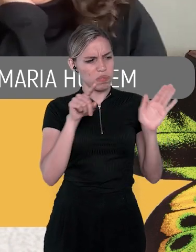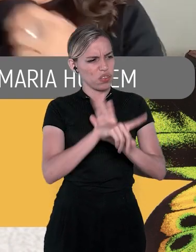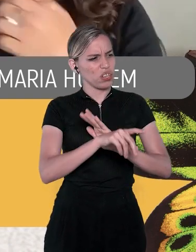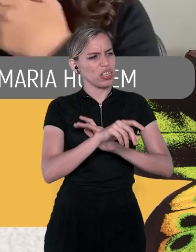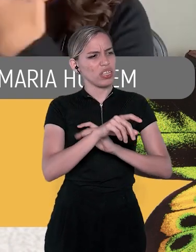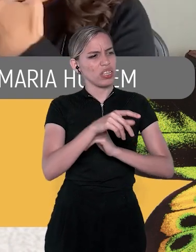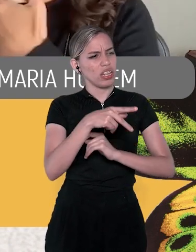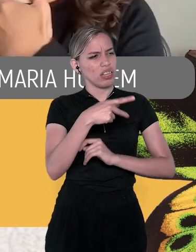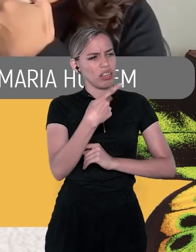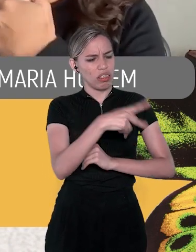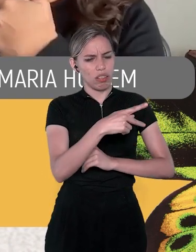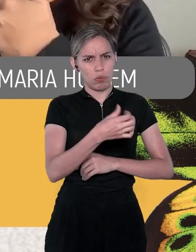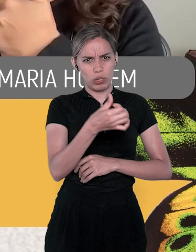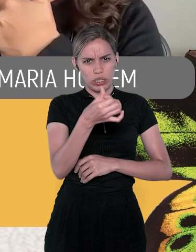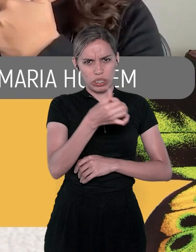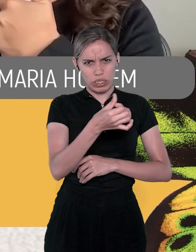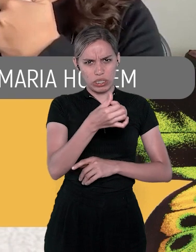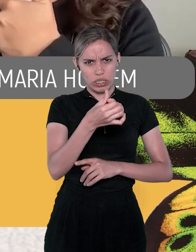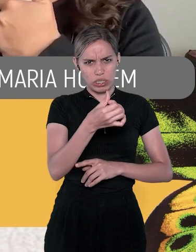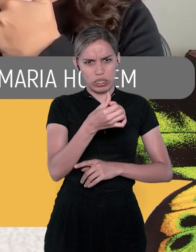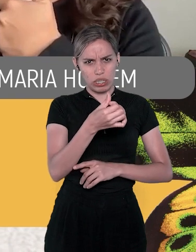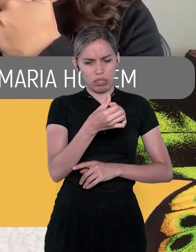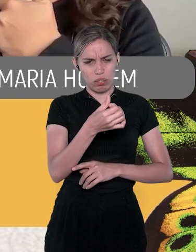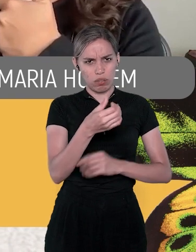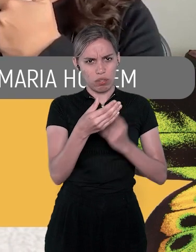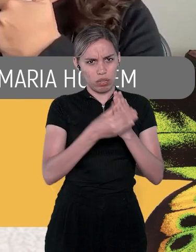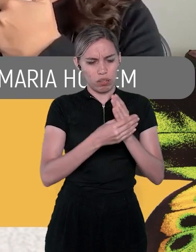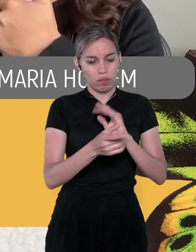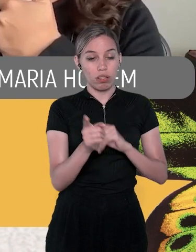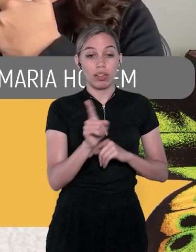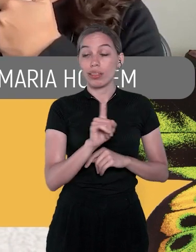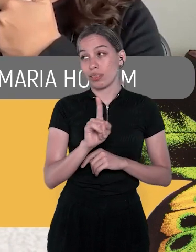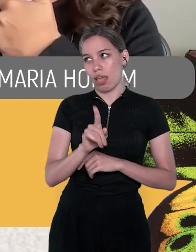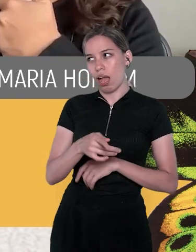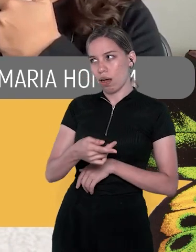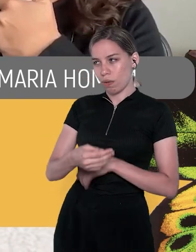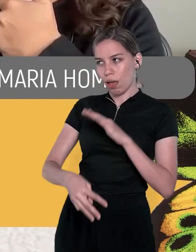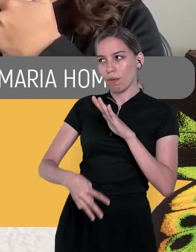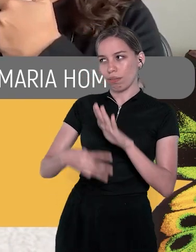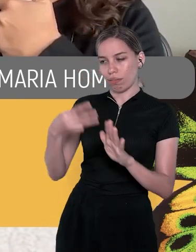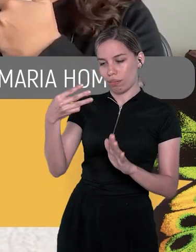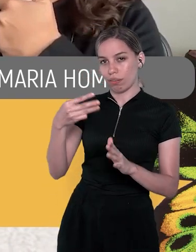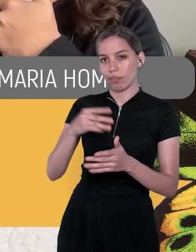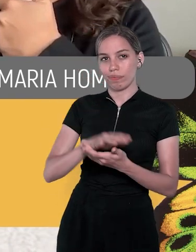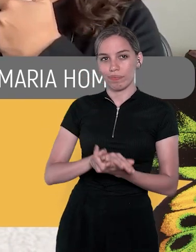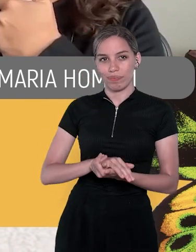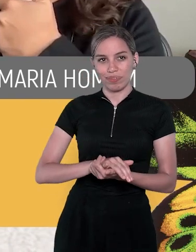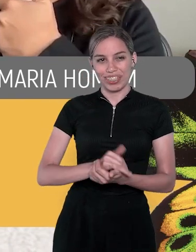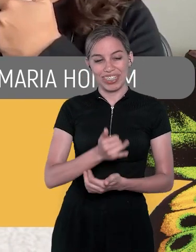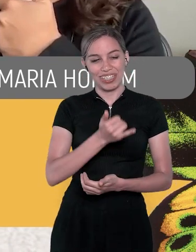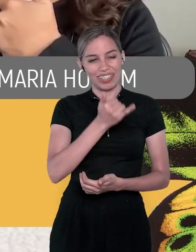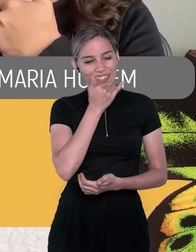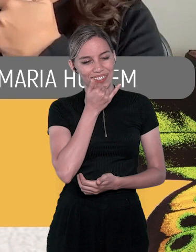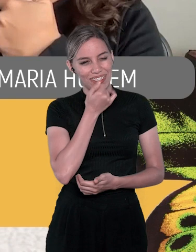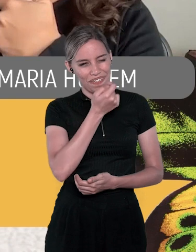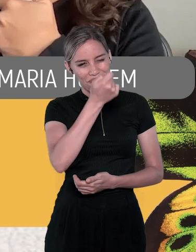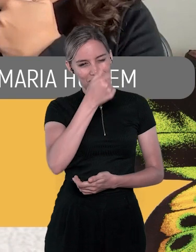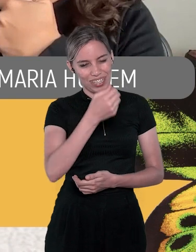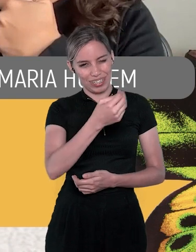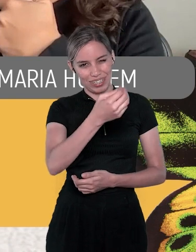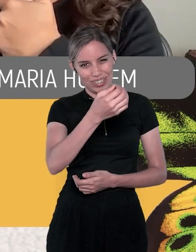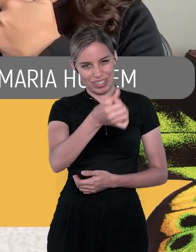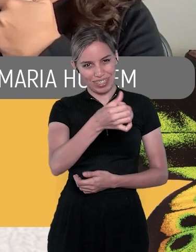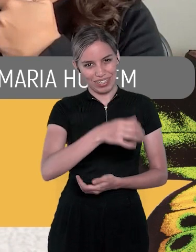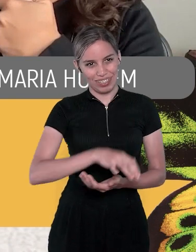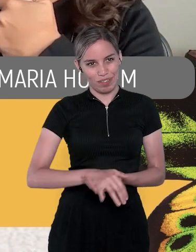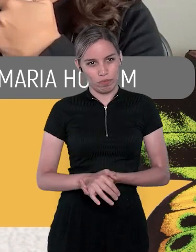né? Romance, não é? Seu, Sérgio. Romance é terceiro. Terceiro romance. Afonso segura nas mãos o livro Intérprete